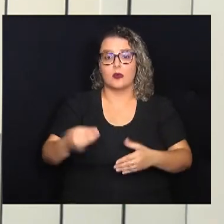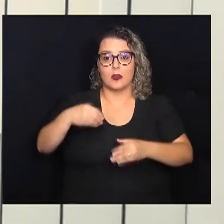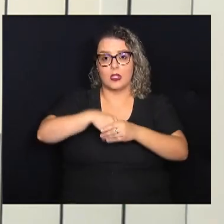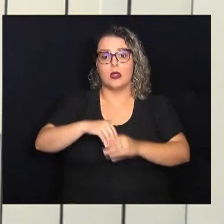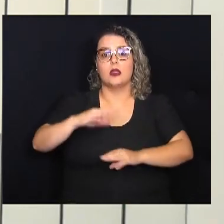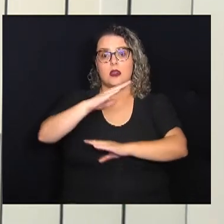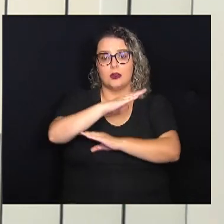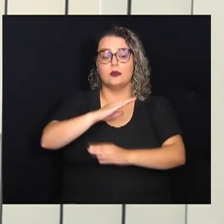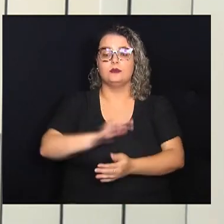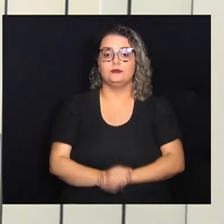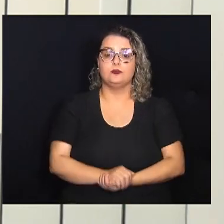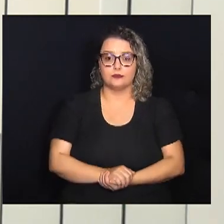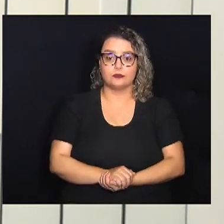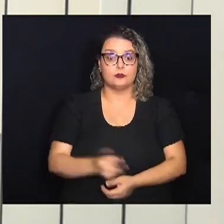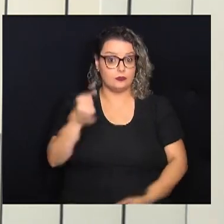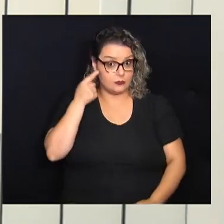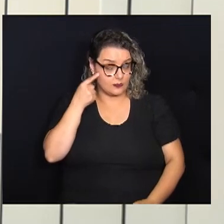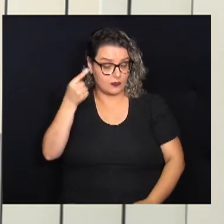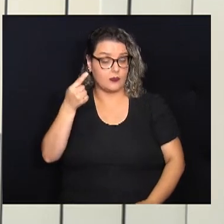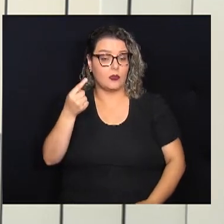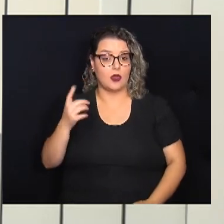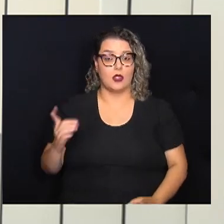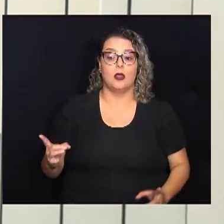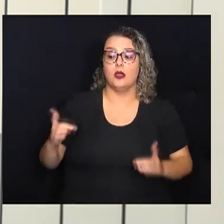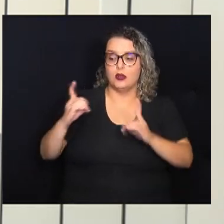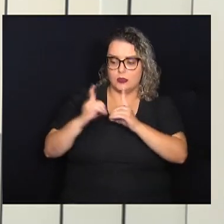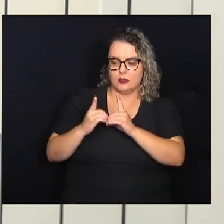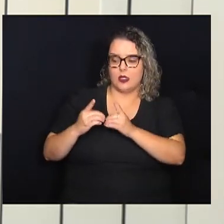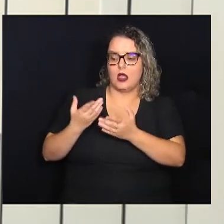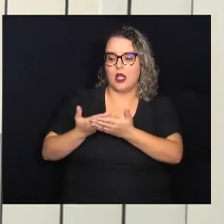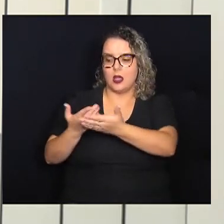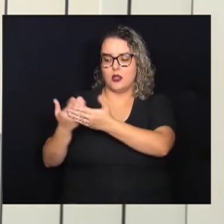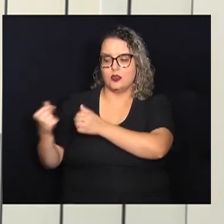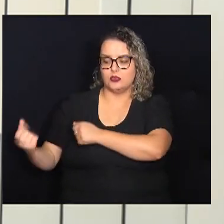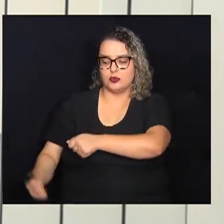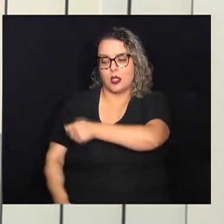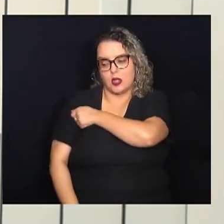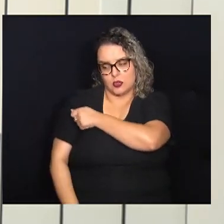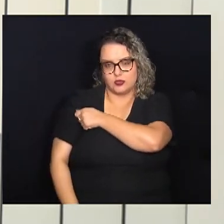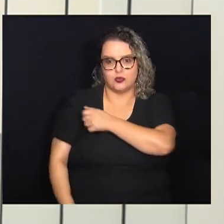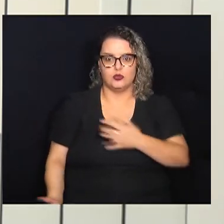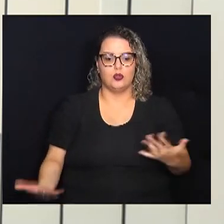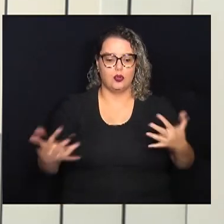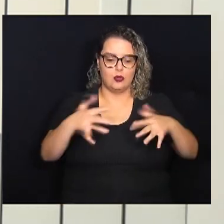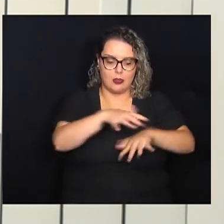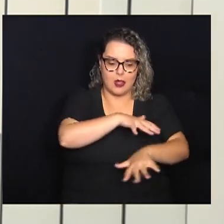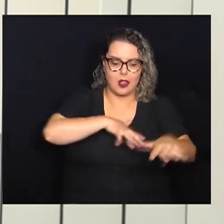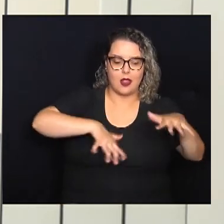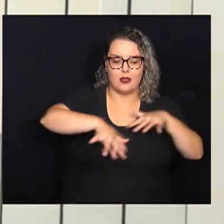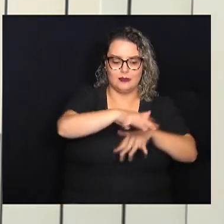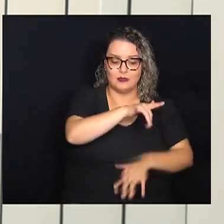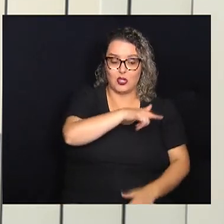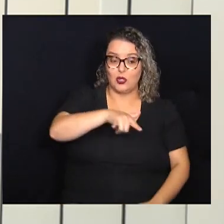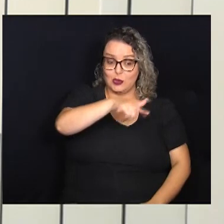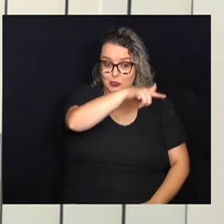ali naquela condição é fundamental. Então, apenas cumprimentar, parabenizar, conte conosco,